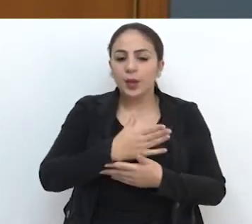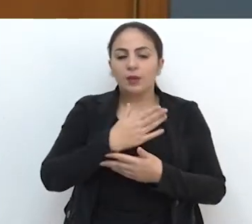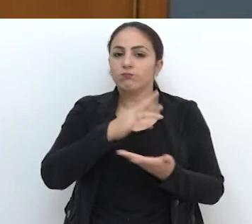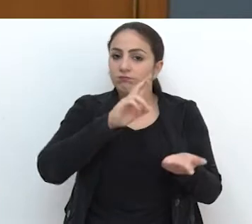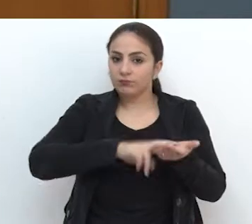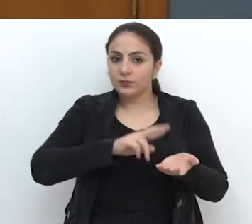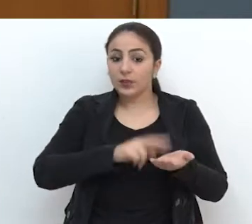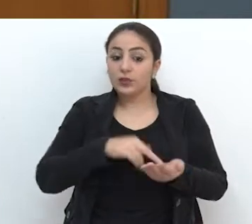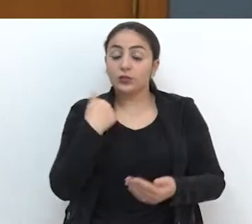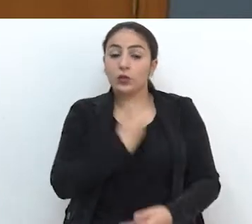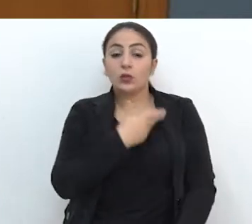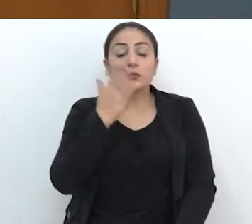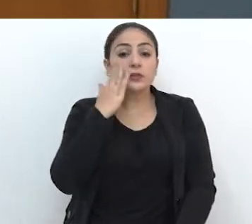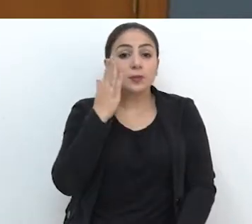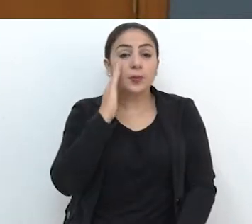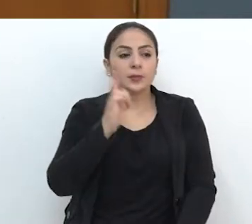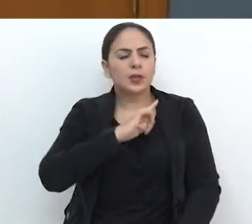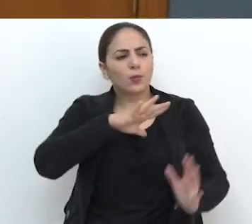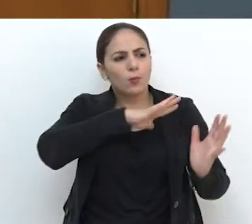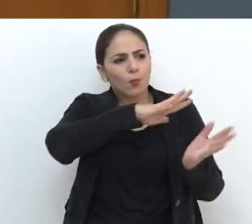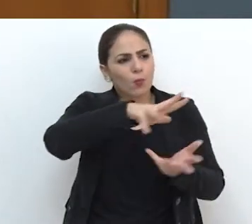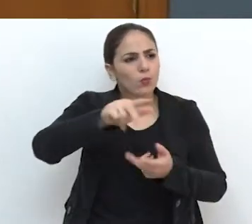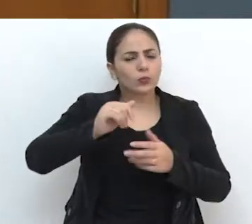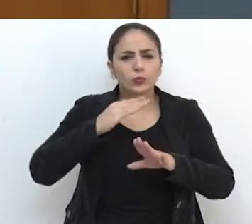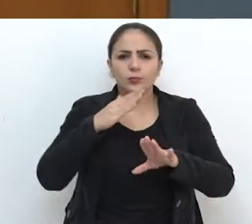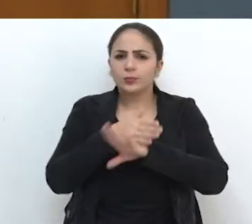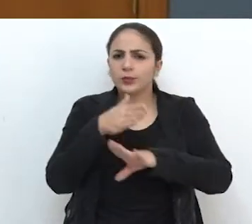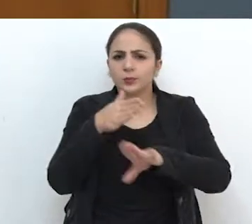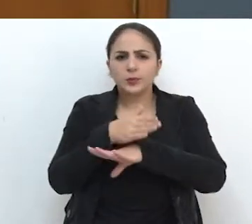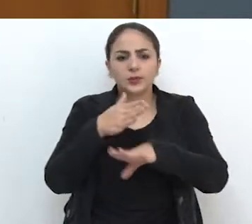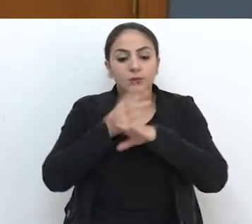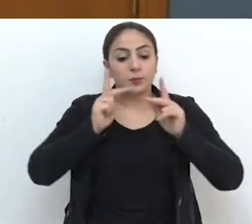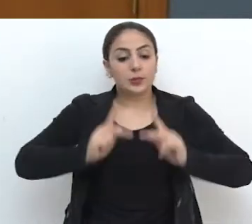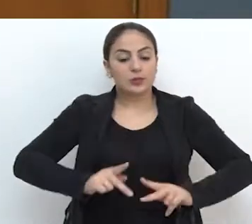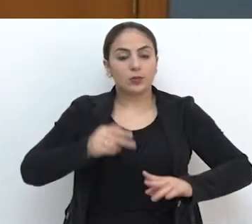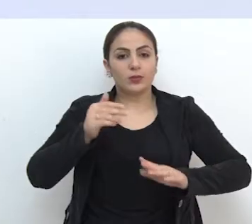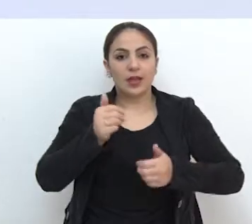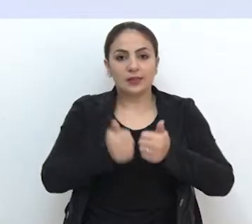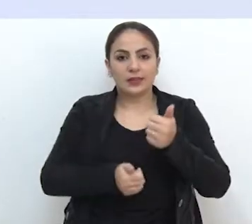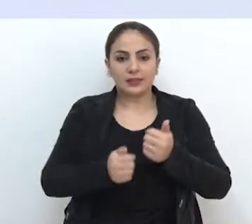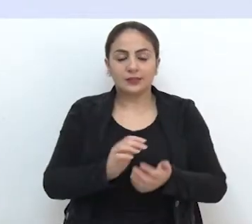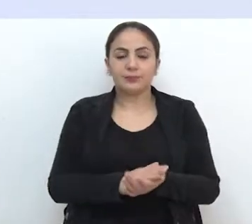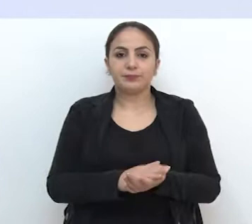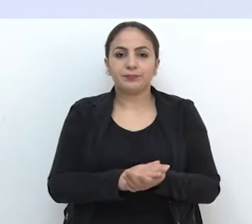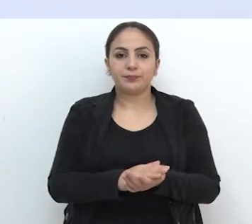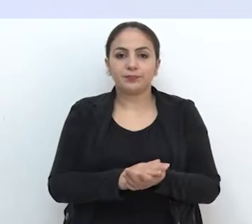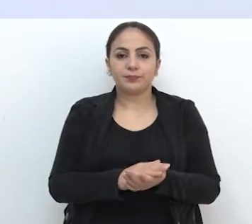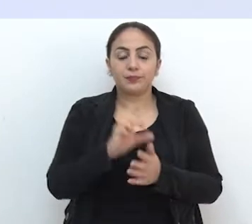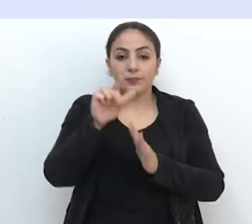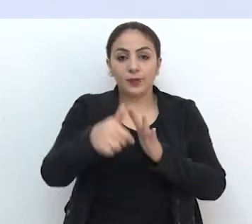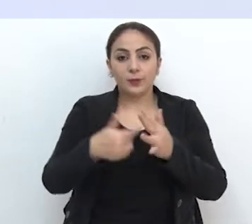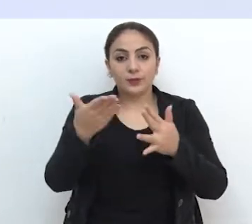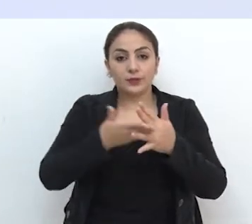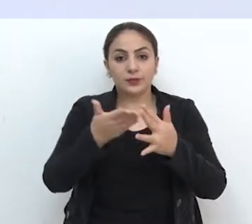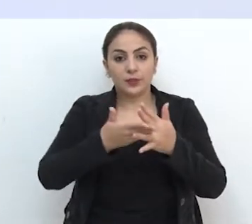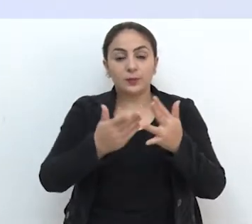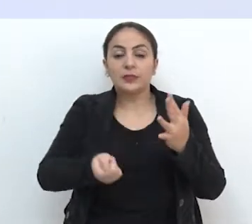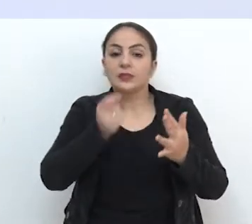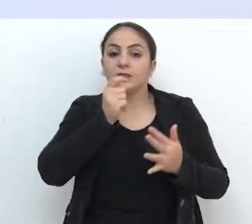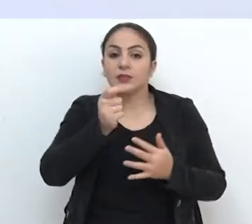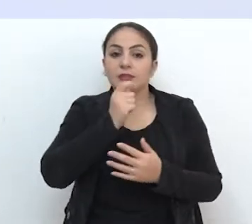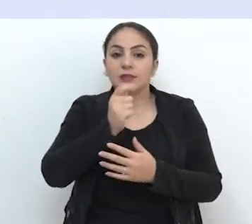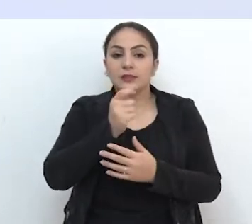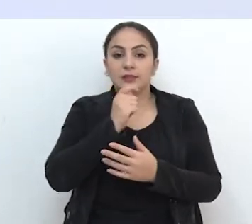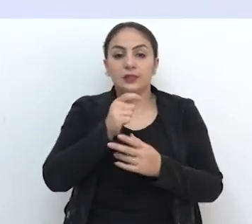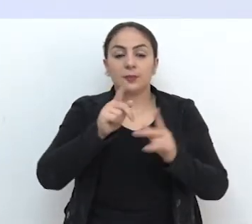regular e que a gente sabe que tem tomado o mundo inteiro, né, pela participação de atletas. E no segundo bloco, uma entrevista sobre o Clube